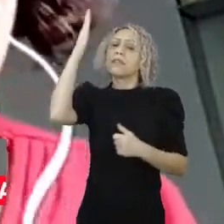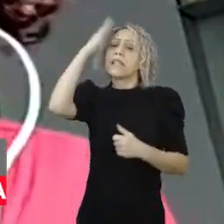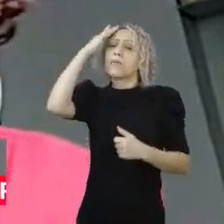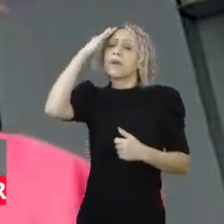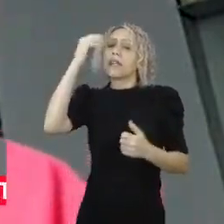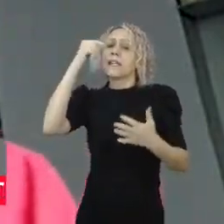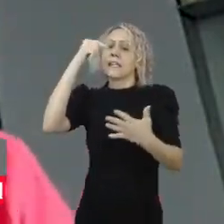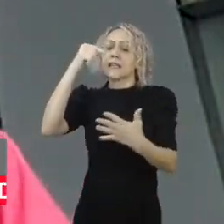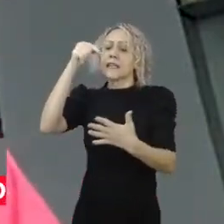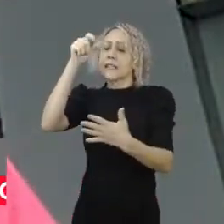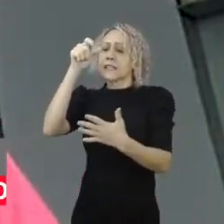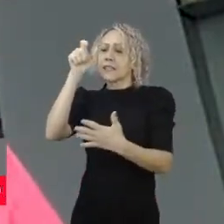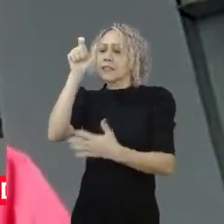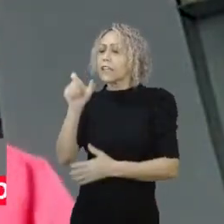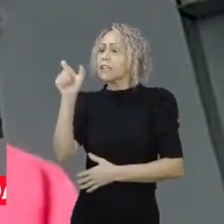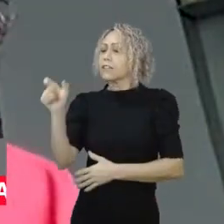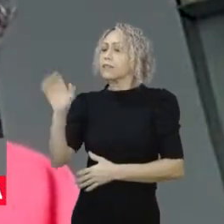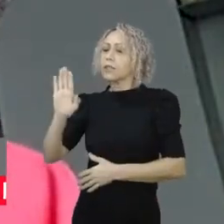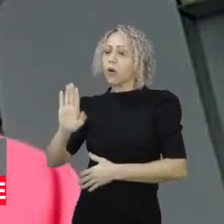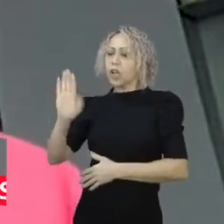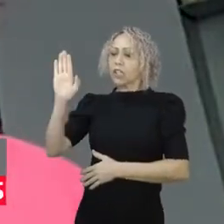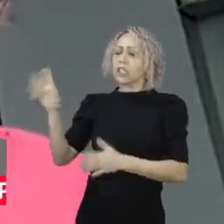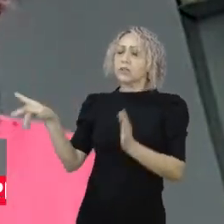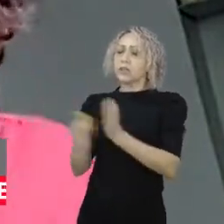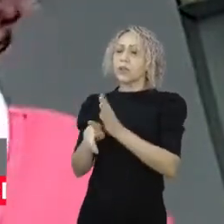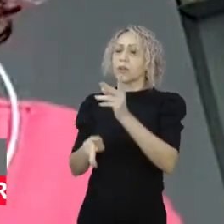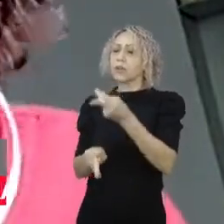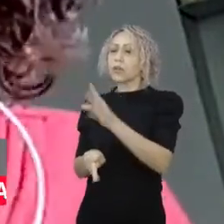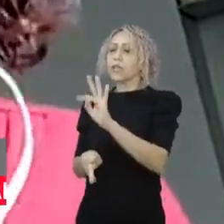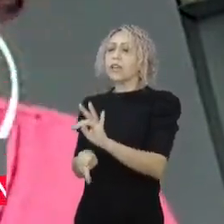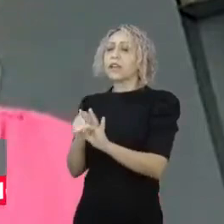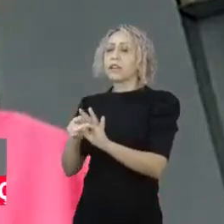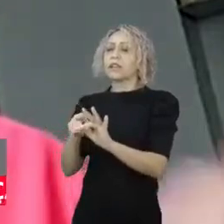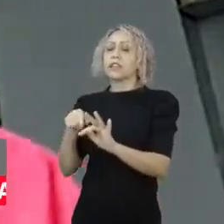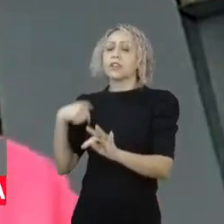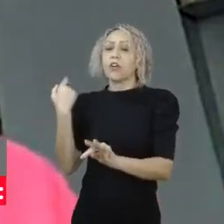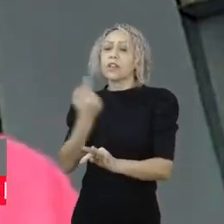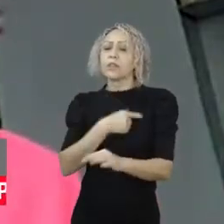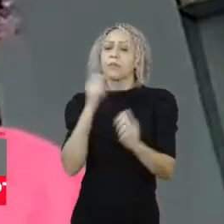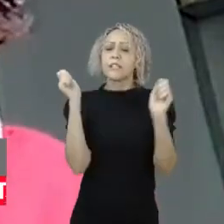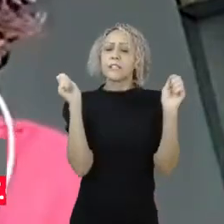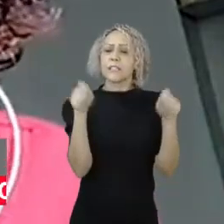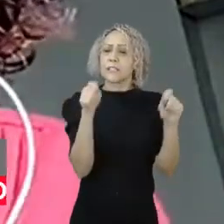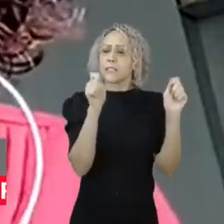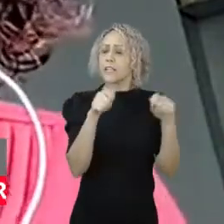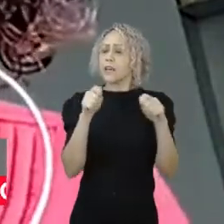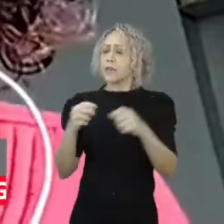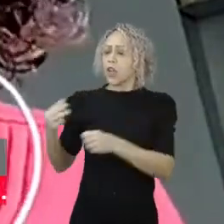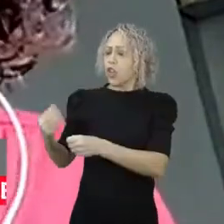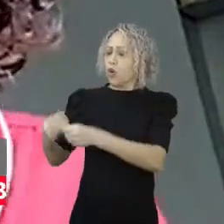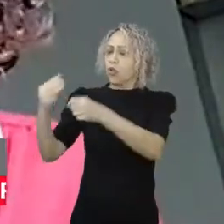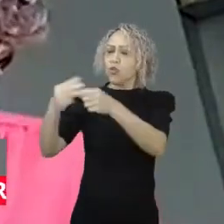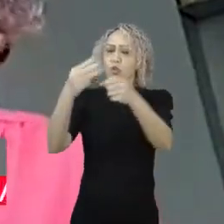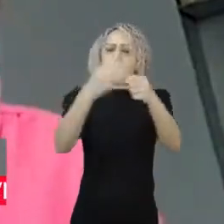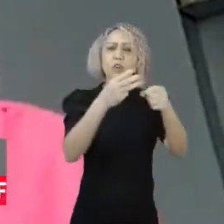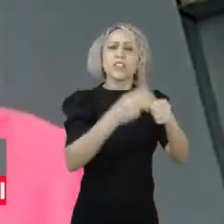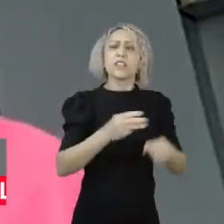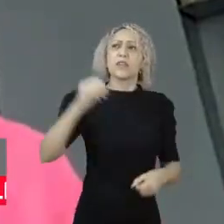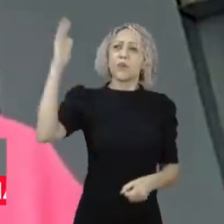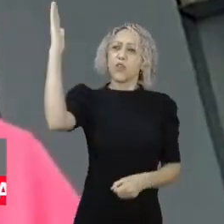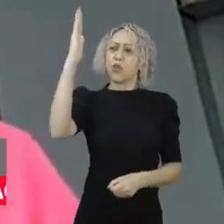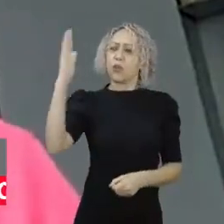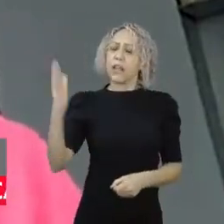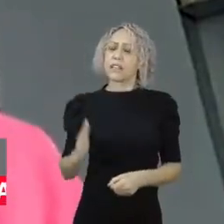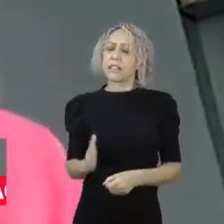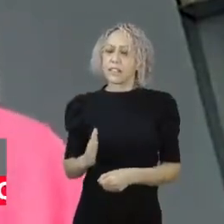as candidatas e os candidatos do PT. Nós precisamos que em todos os municípios do Brasil